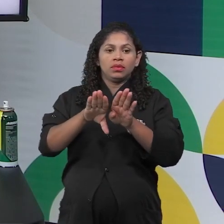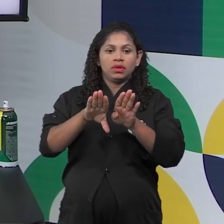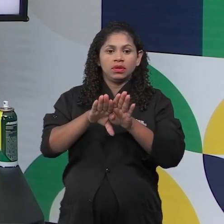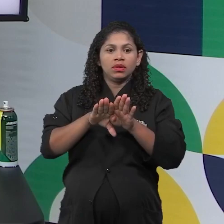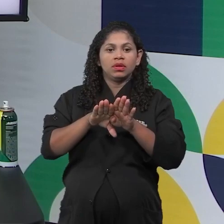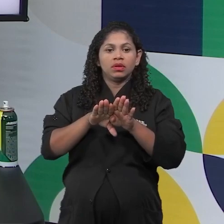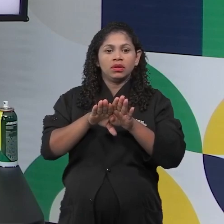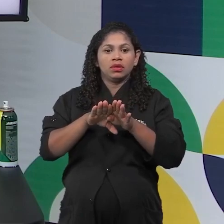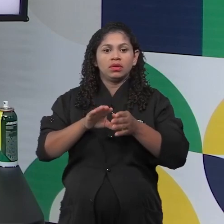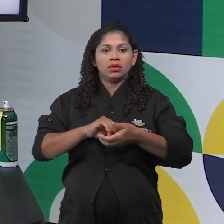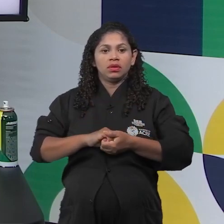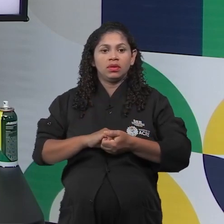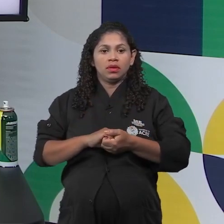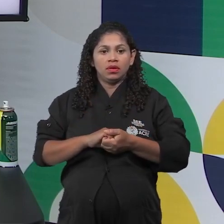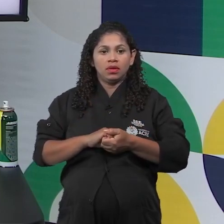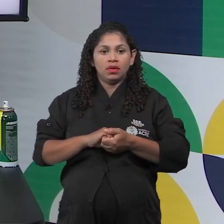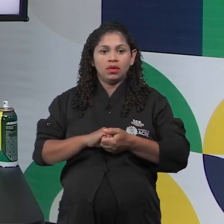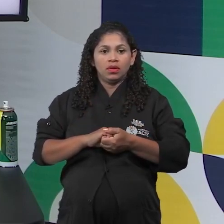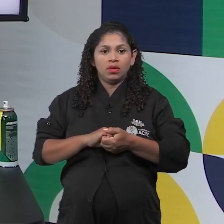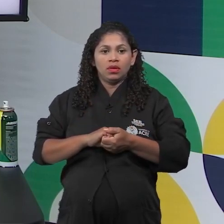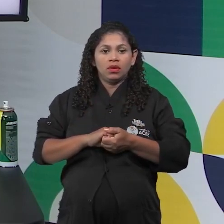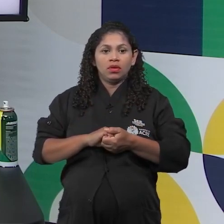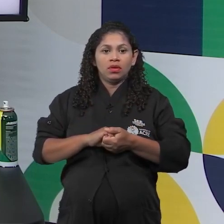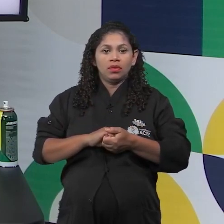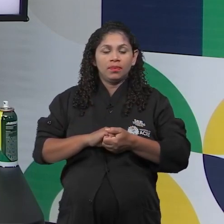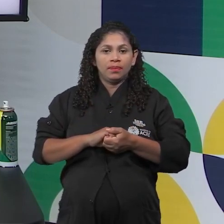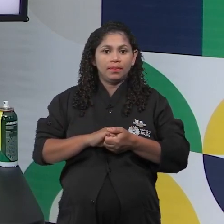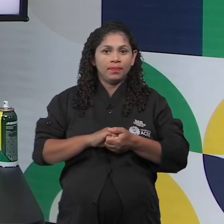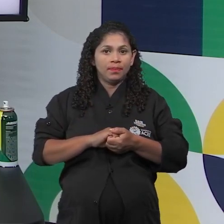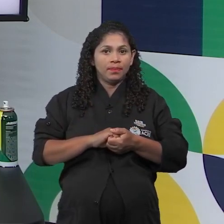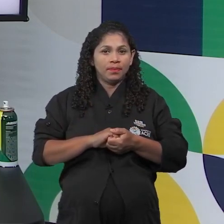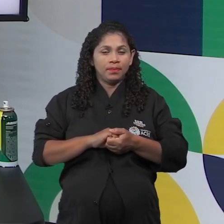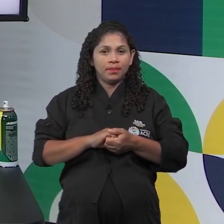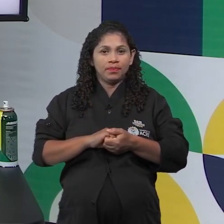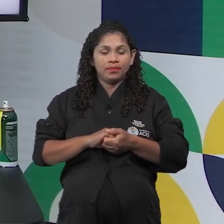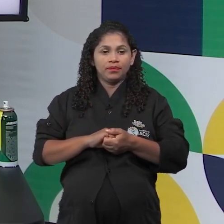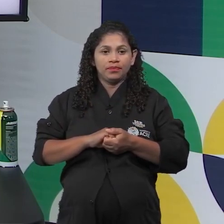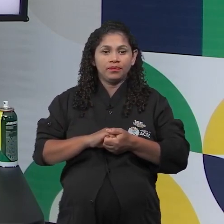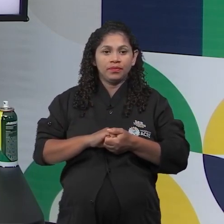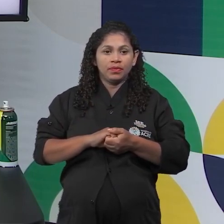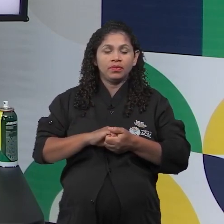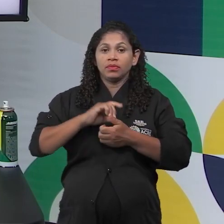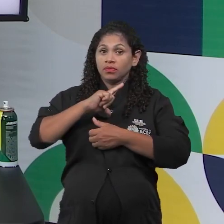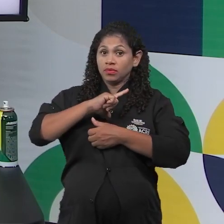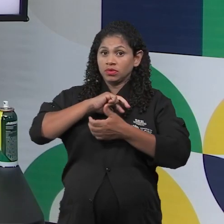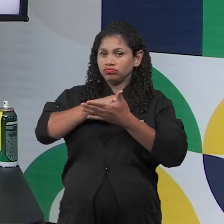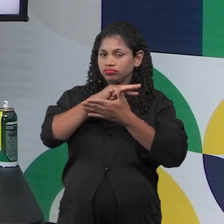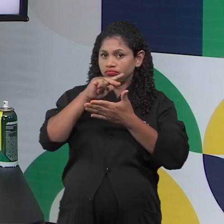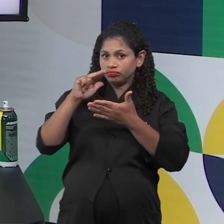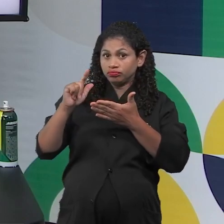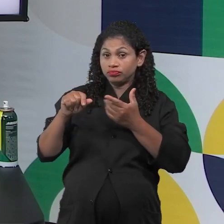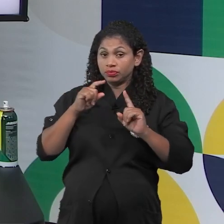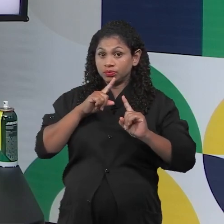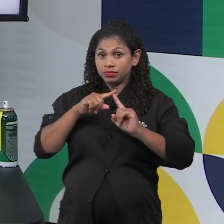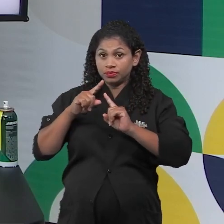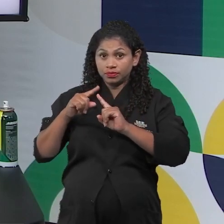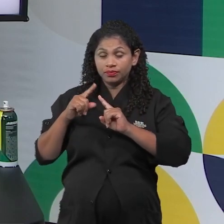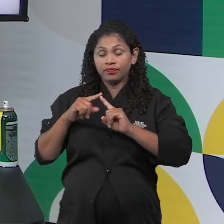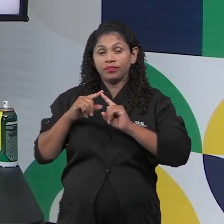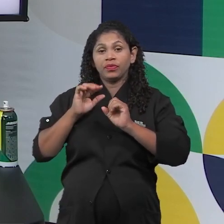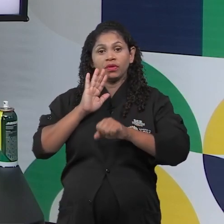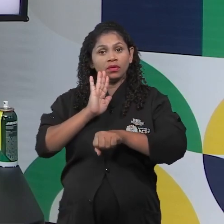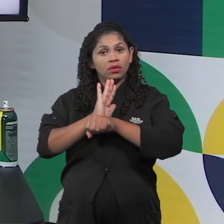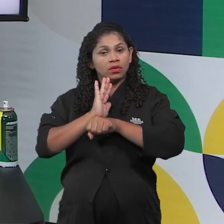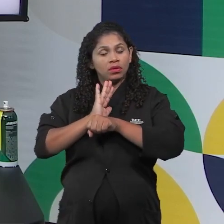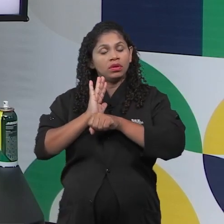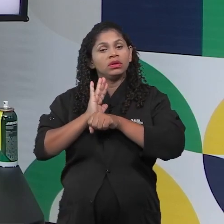coloquei aqui. Então, geralmente, os medicamentos otológicos, eles vão ter ali a lidocaína, que vai ajudar ali na dor, e com ele vai